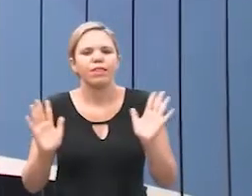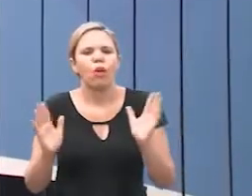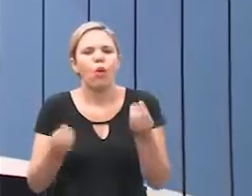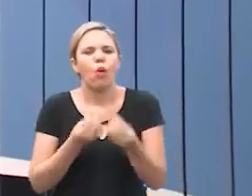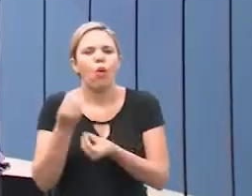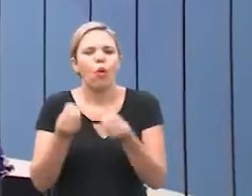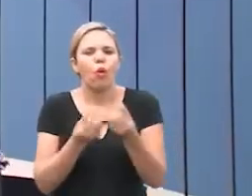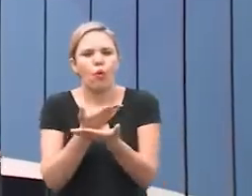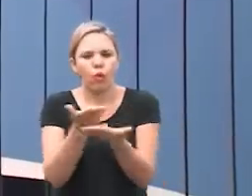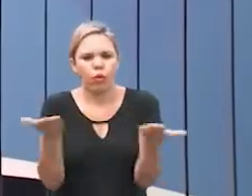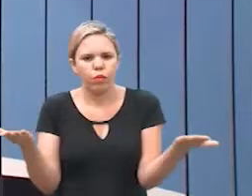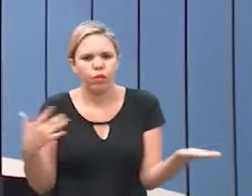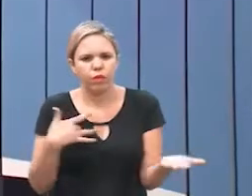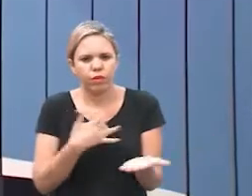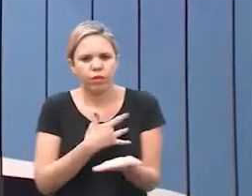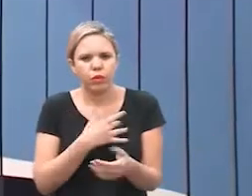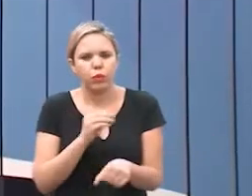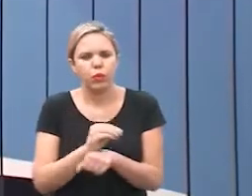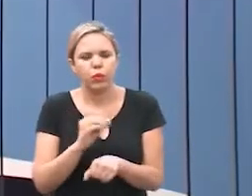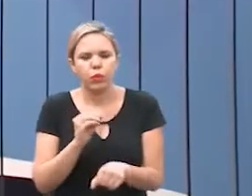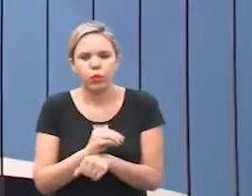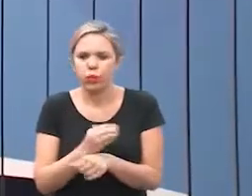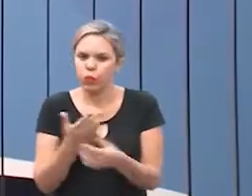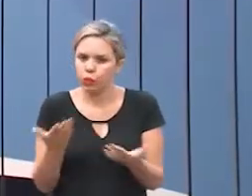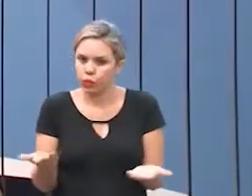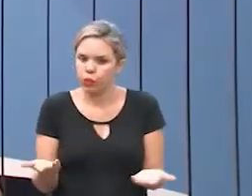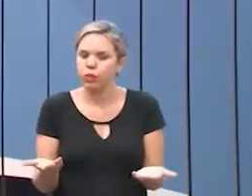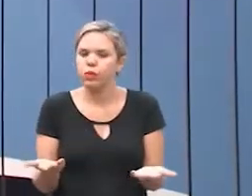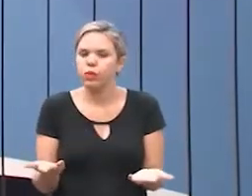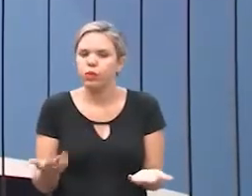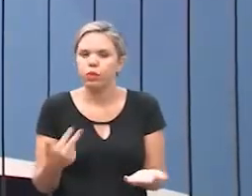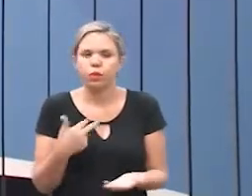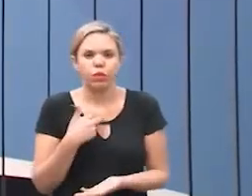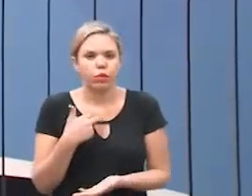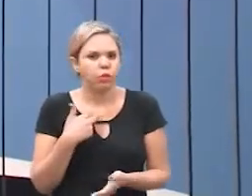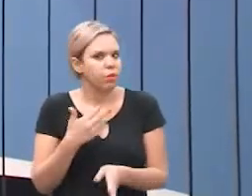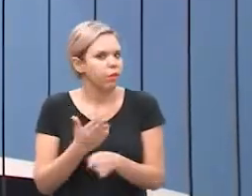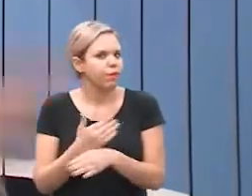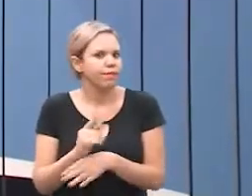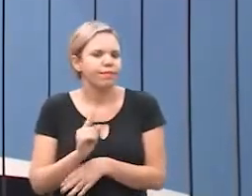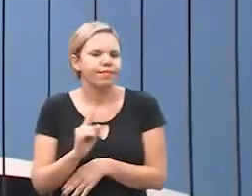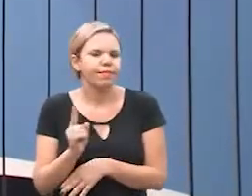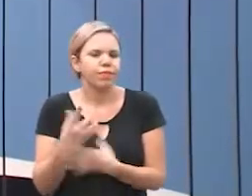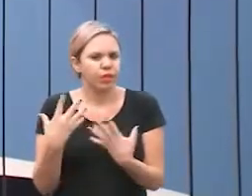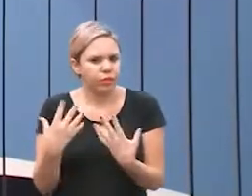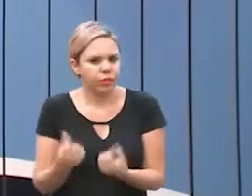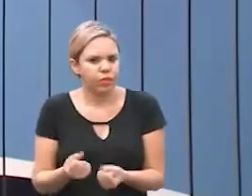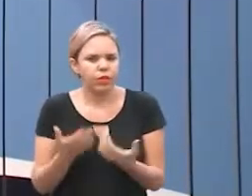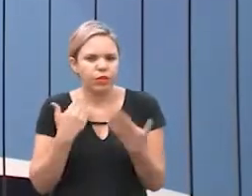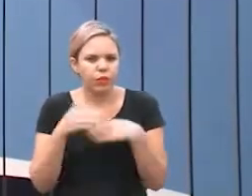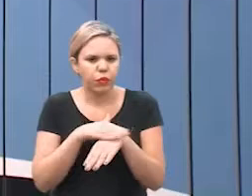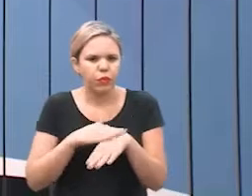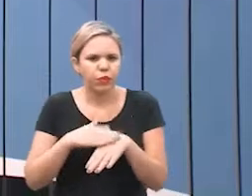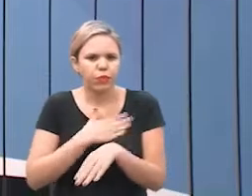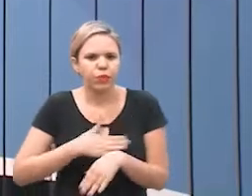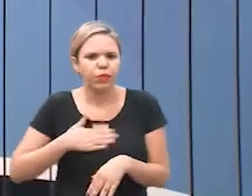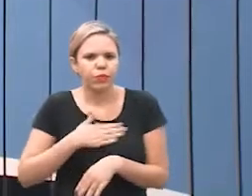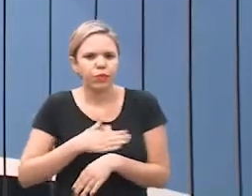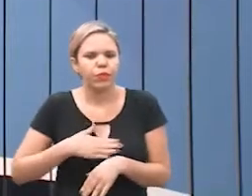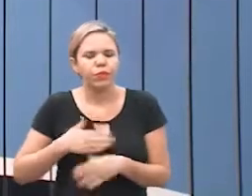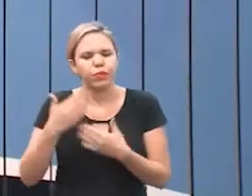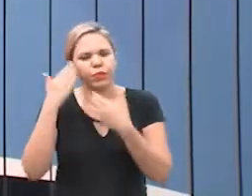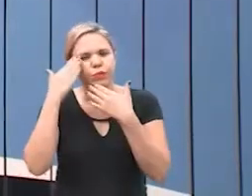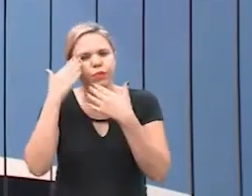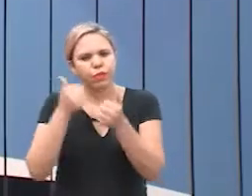Como é que você está, hein? Tem cuidado da saúde? Olha, a gente não pode relaxar, hein? Vem comigo nesse bate-papo gostoso.